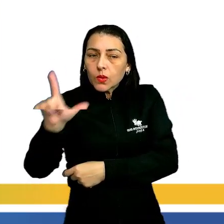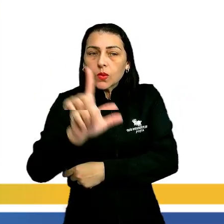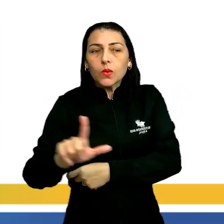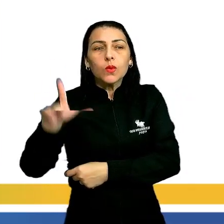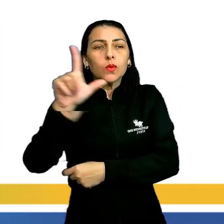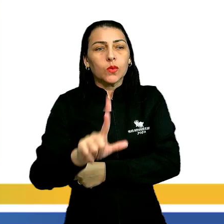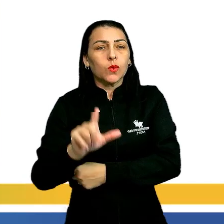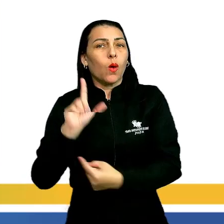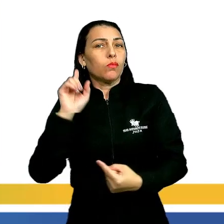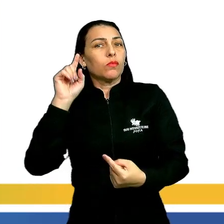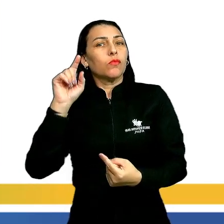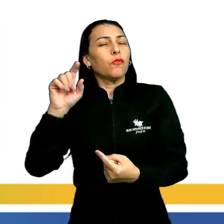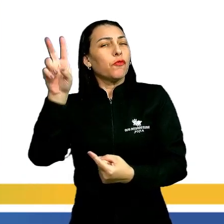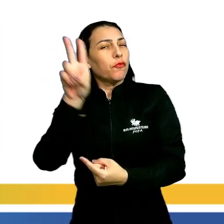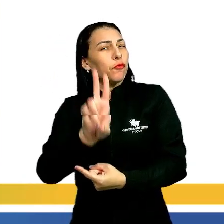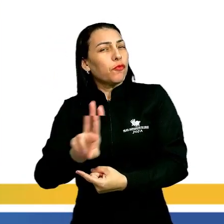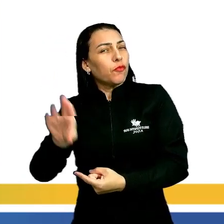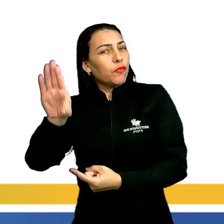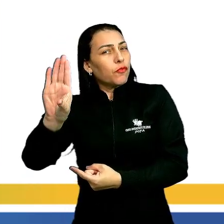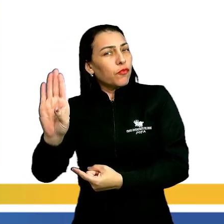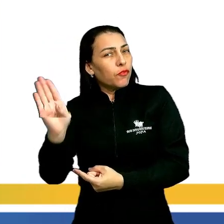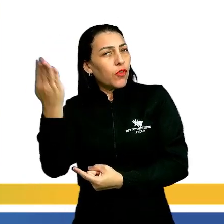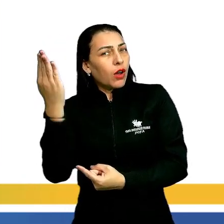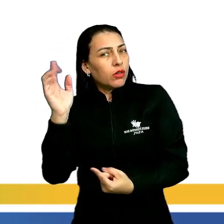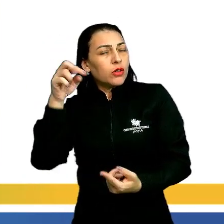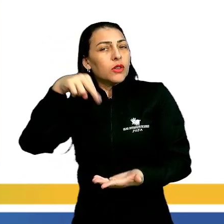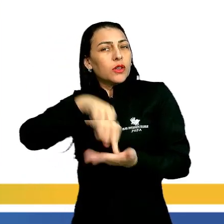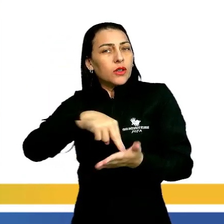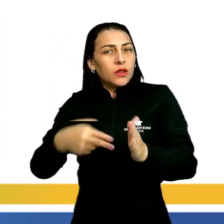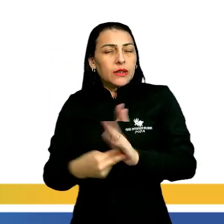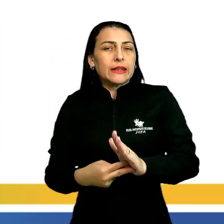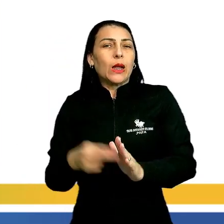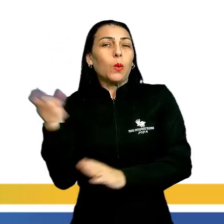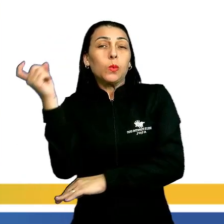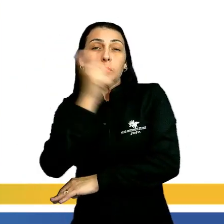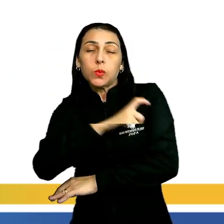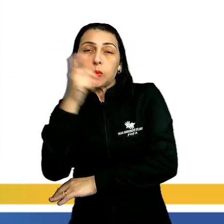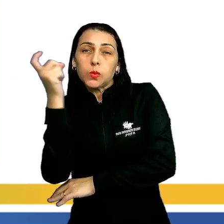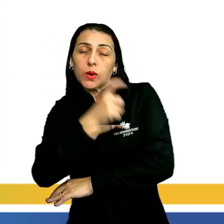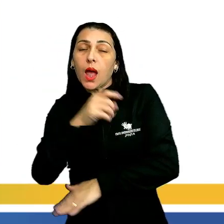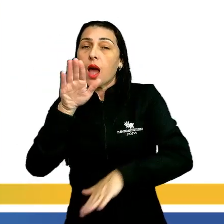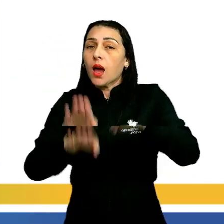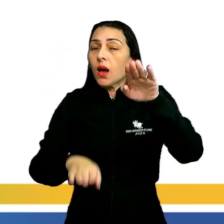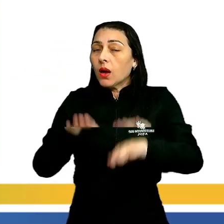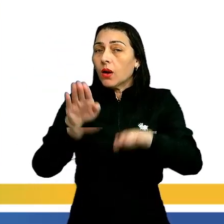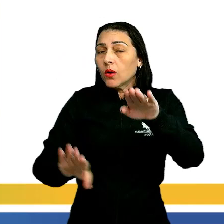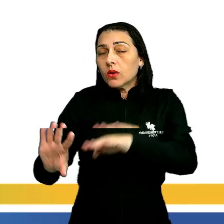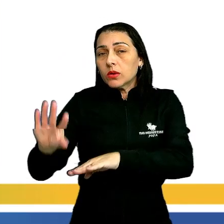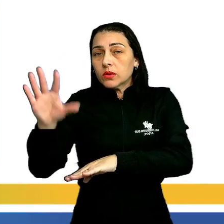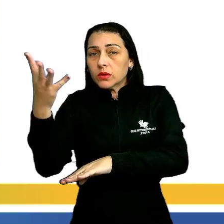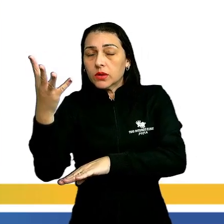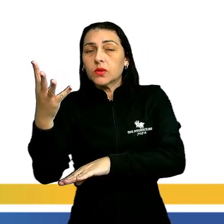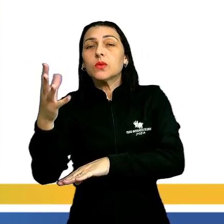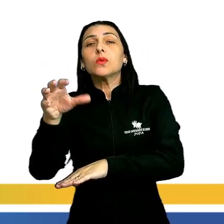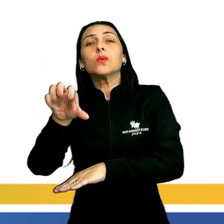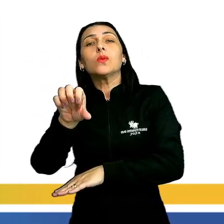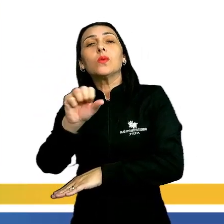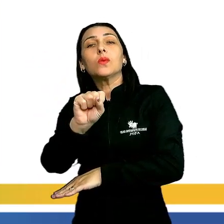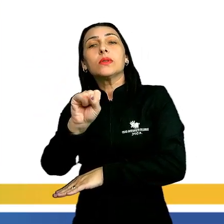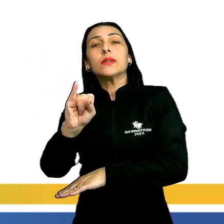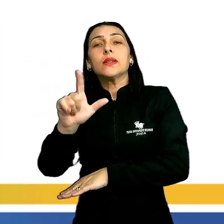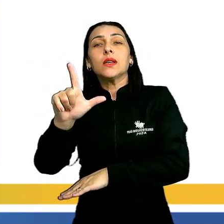um falso sentido. Então, tem a intenção de enganar e, em determinadas situações, o silogismo